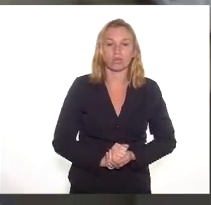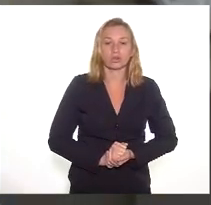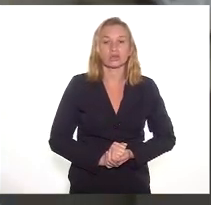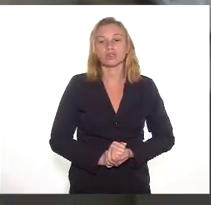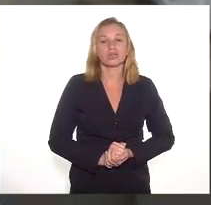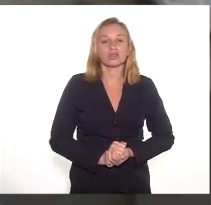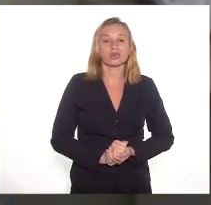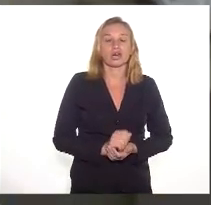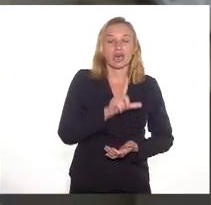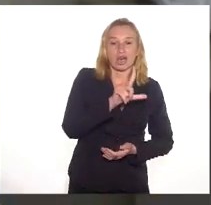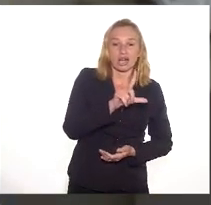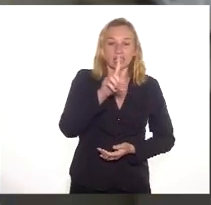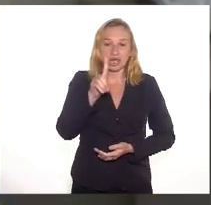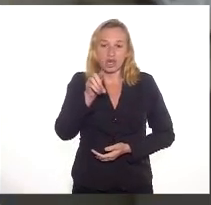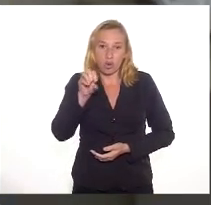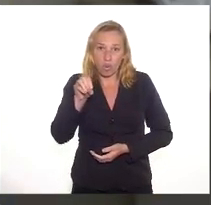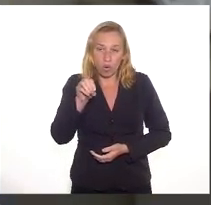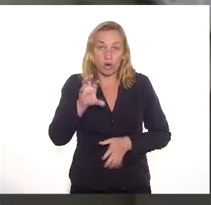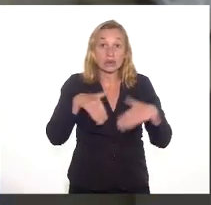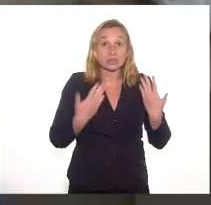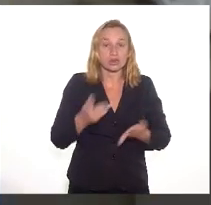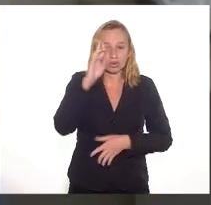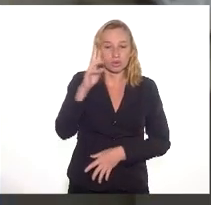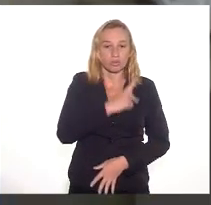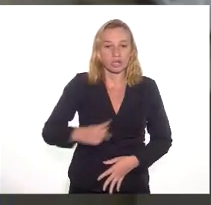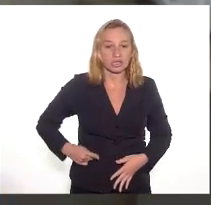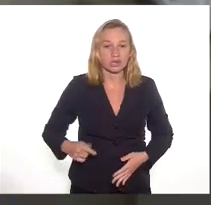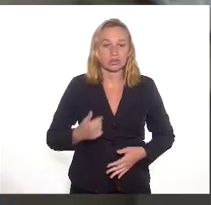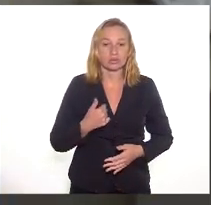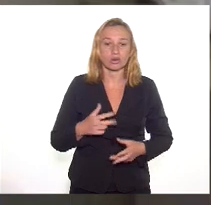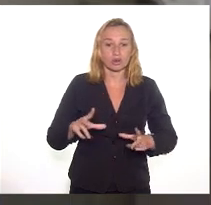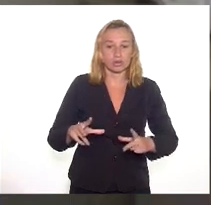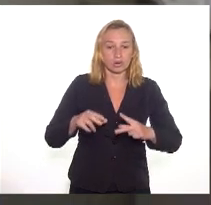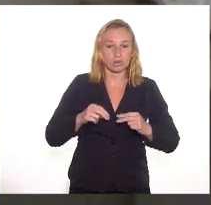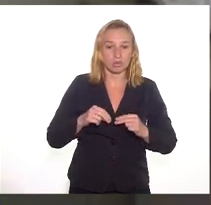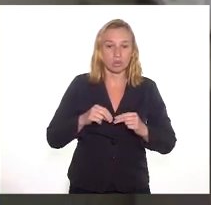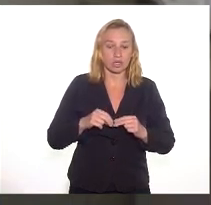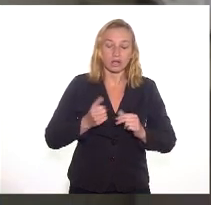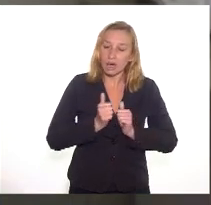na LDO. Então, senhor presidente, eu vou, no mérito,